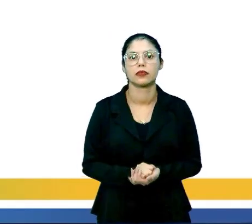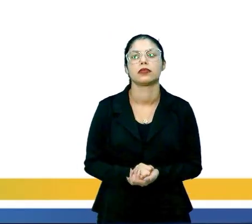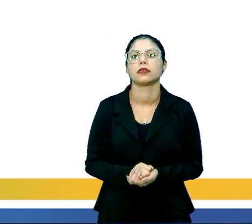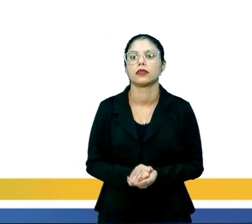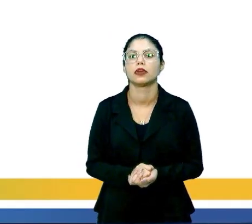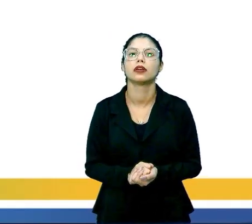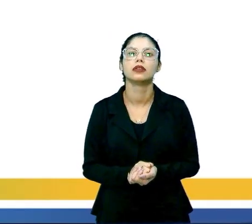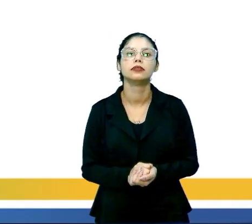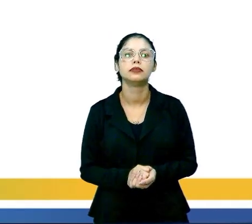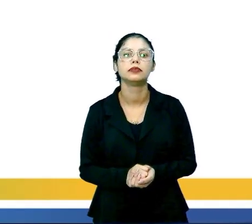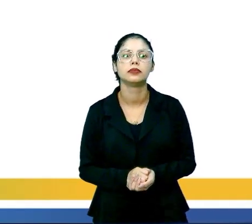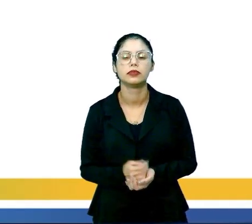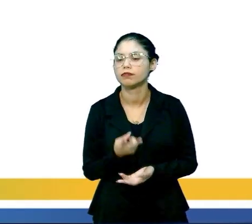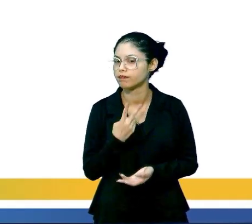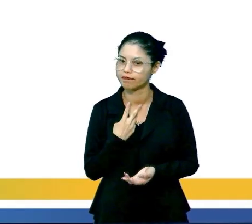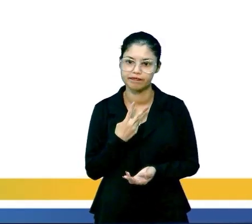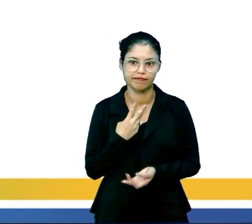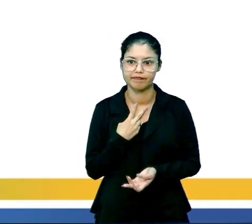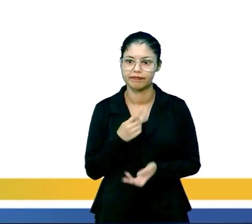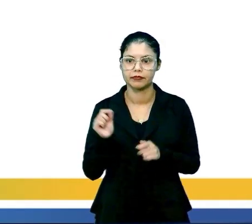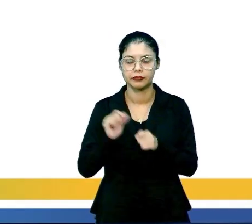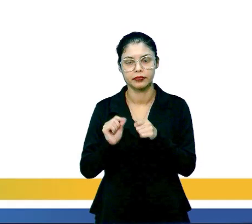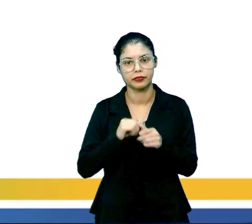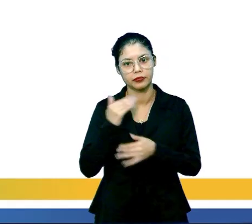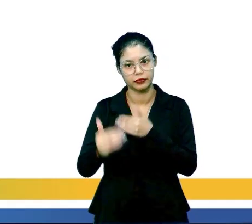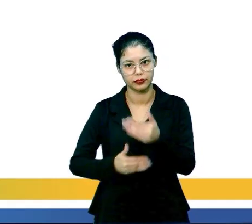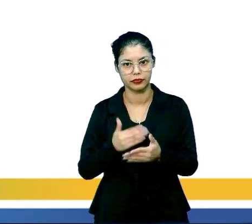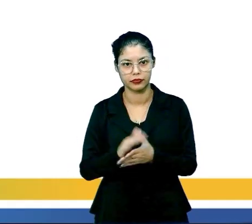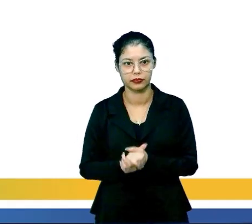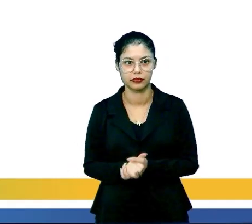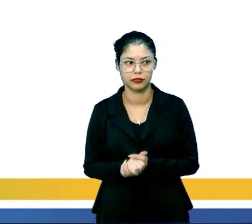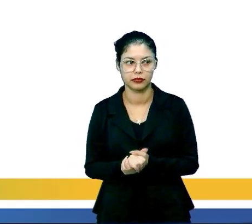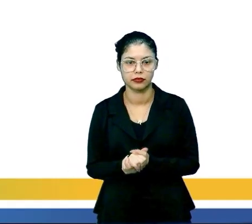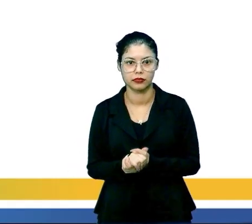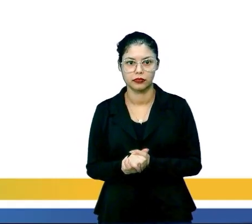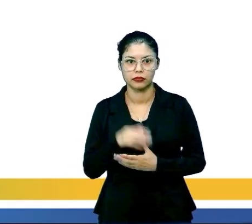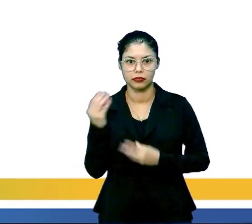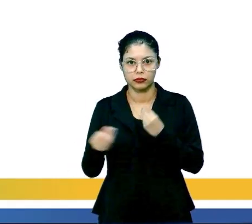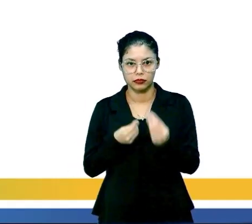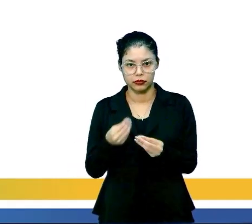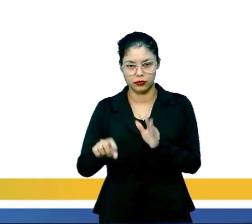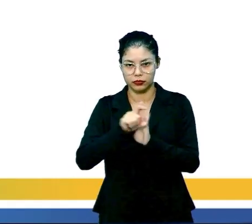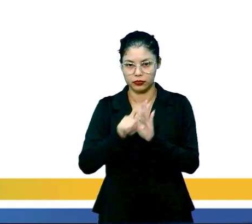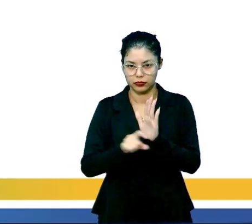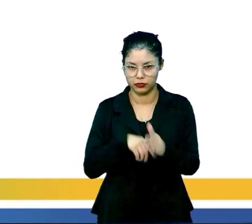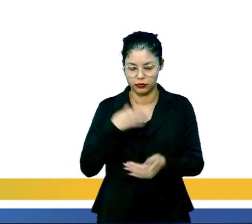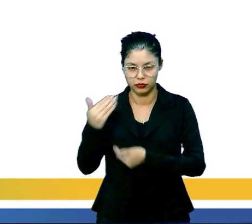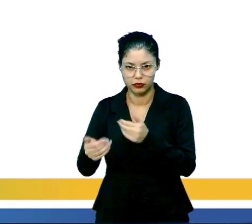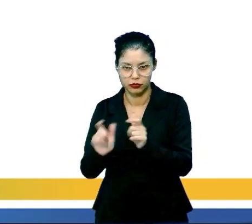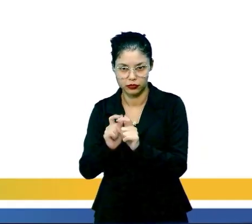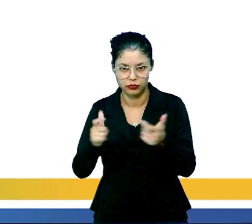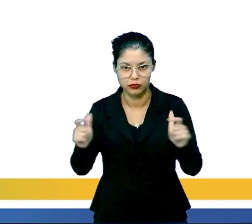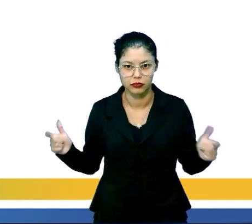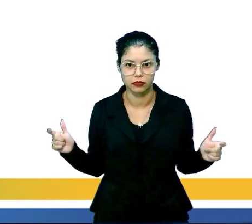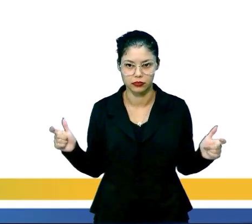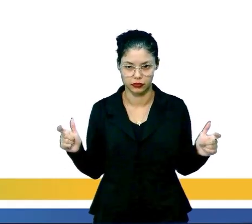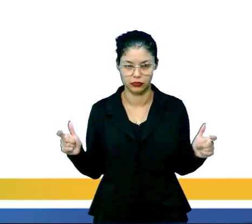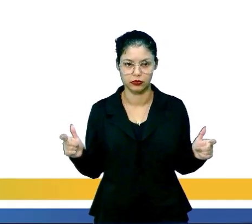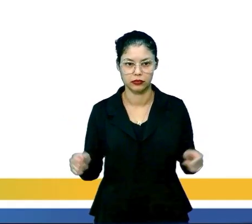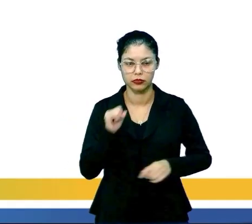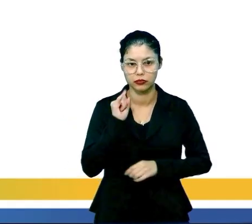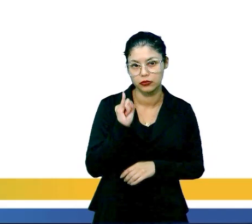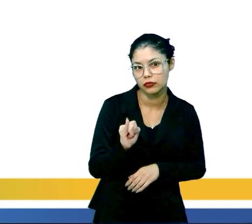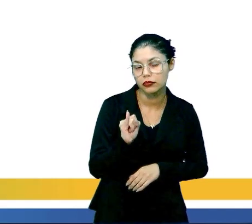Então, eu trouxe aqui, ó, o que não se deve fazer no desenvolvimento. Como os parágrafos de desenvolvimento são um pouco